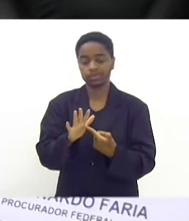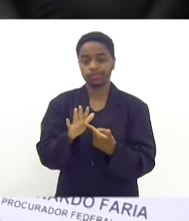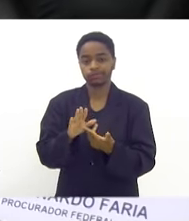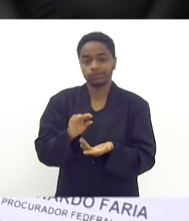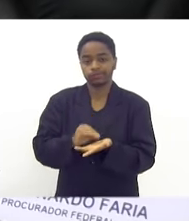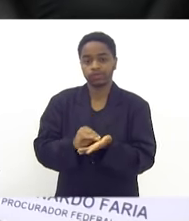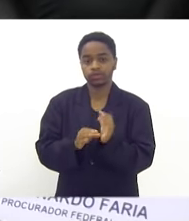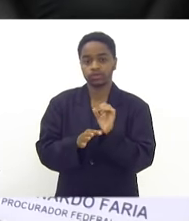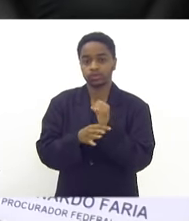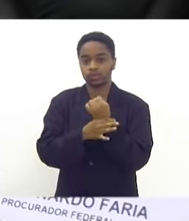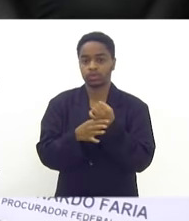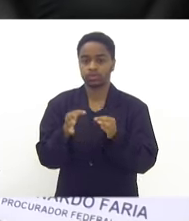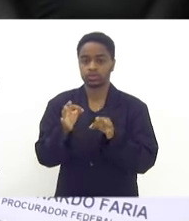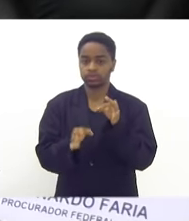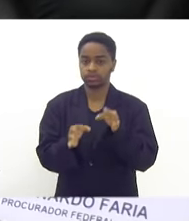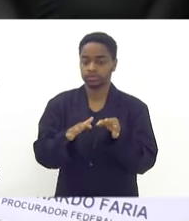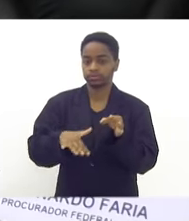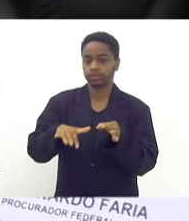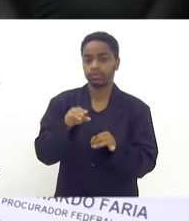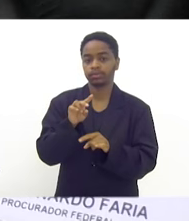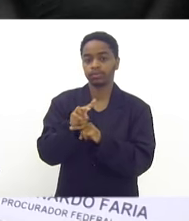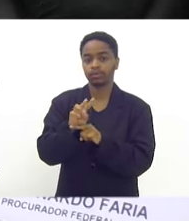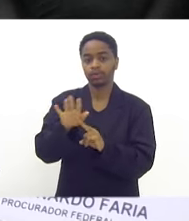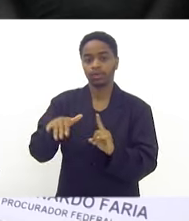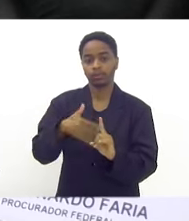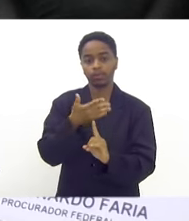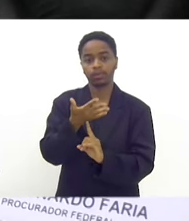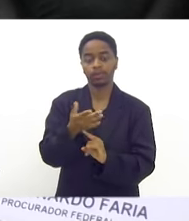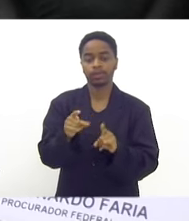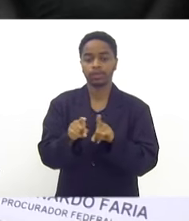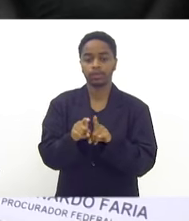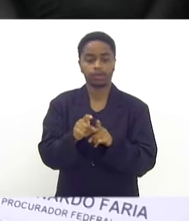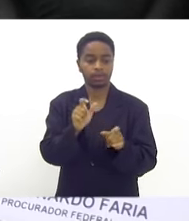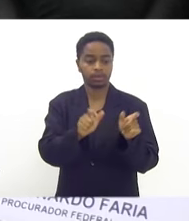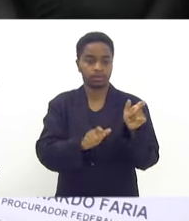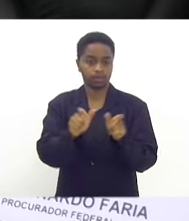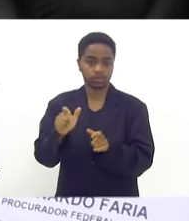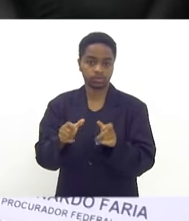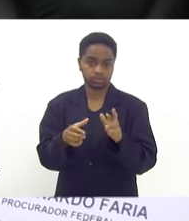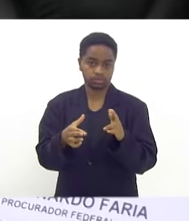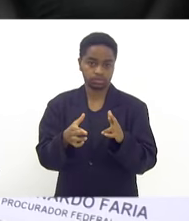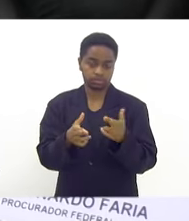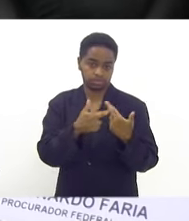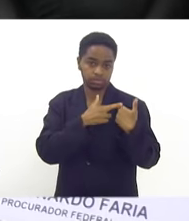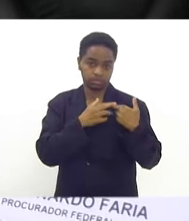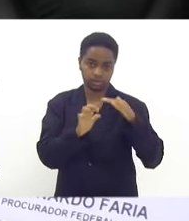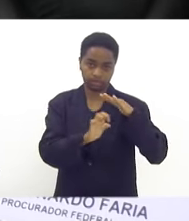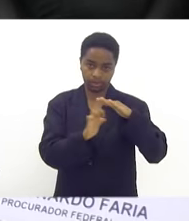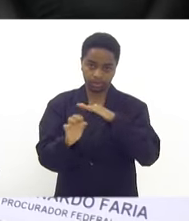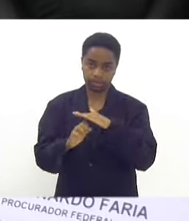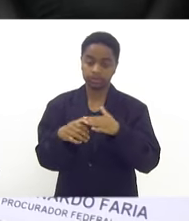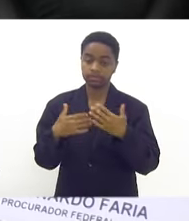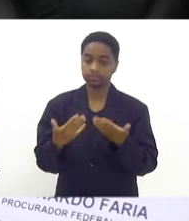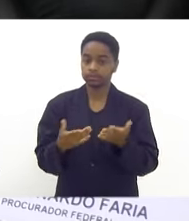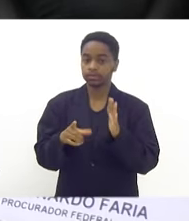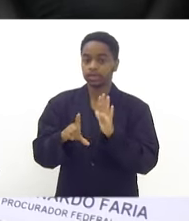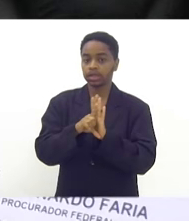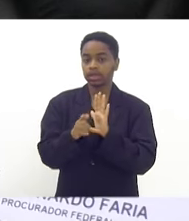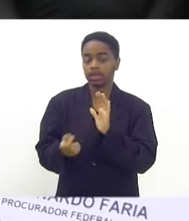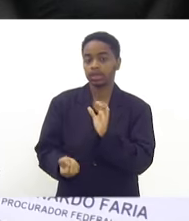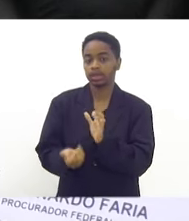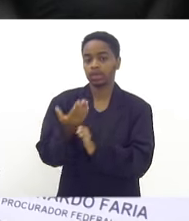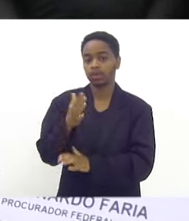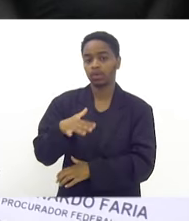jurídica tanto paraa Proteção Ambiental quanto para o empreendedor então a lei ela entrou na Esfera dessas